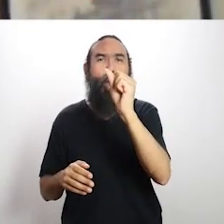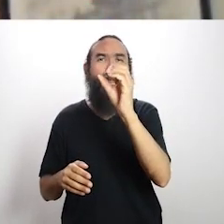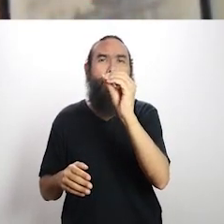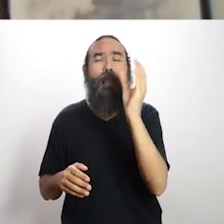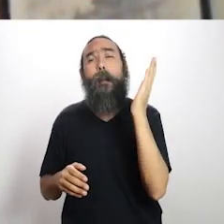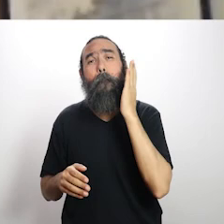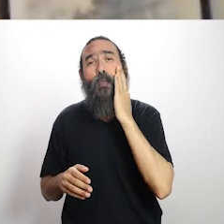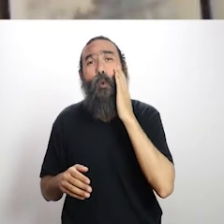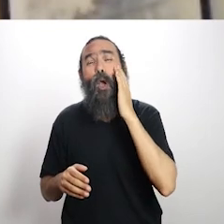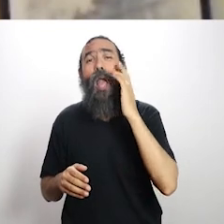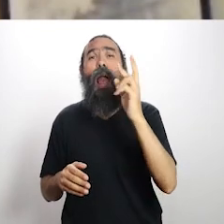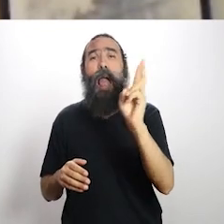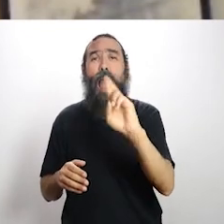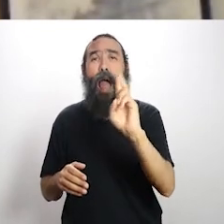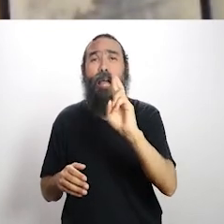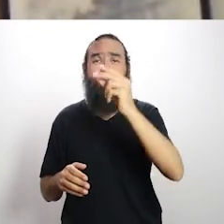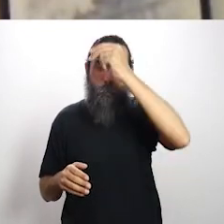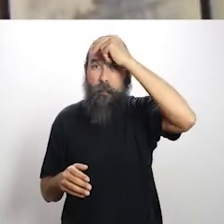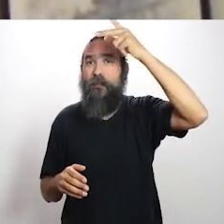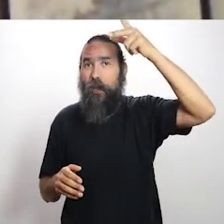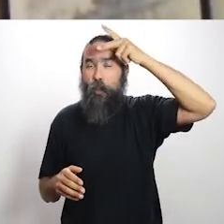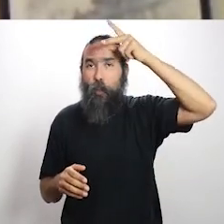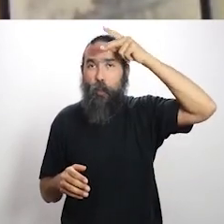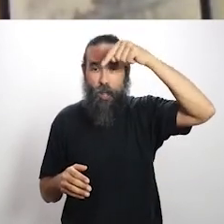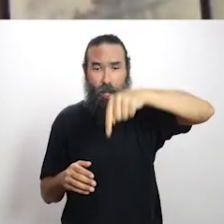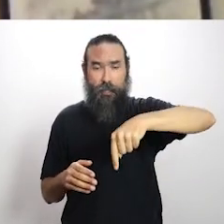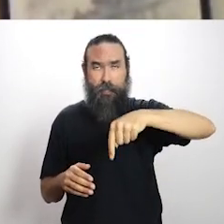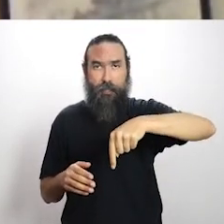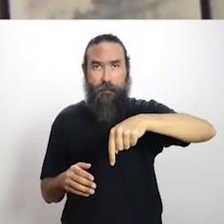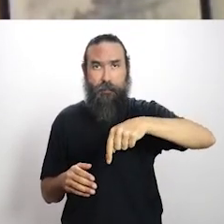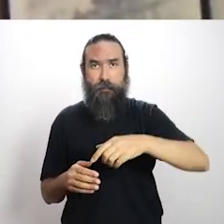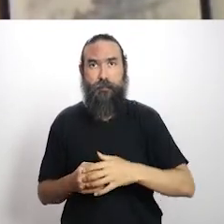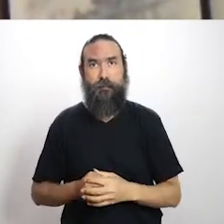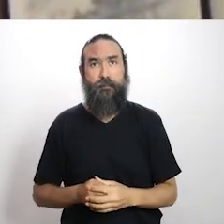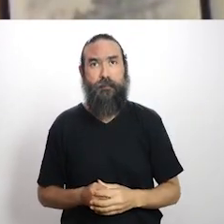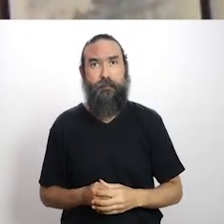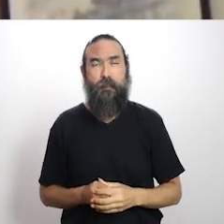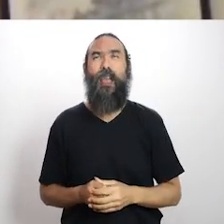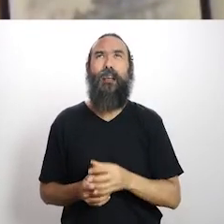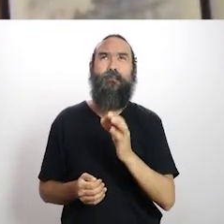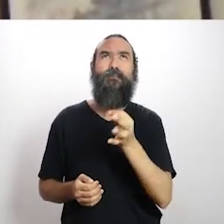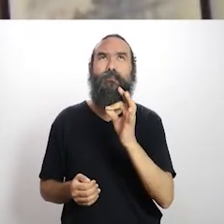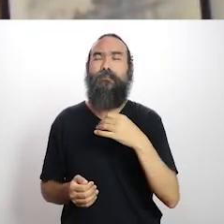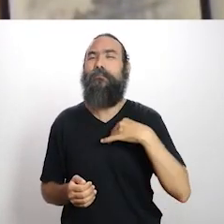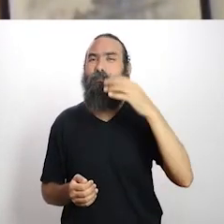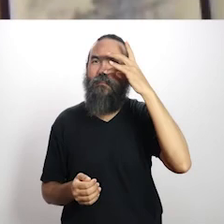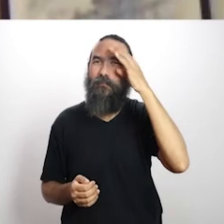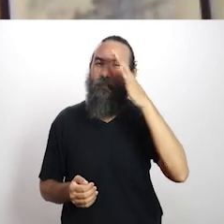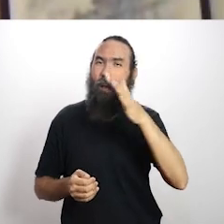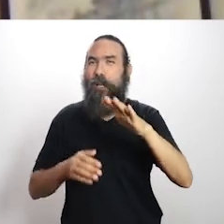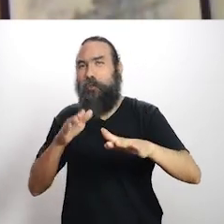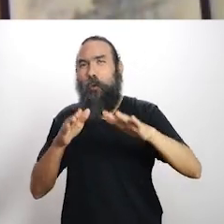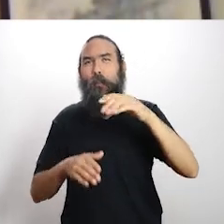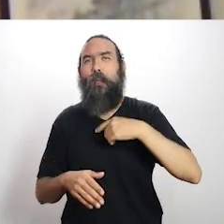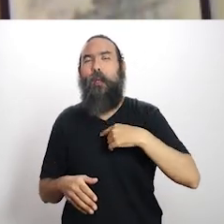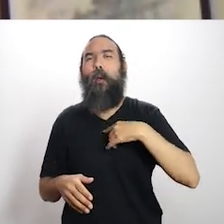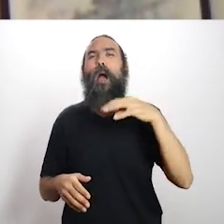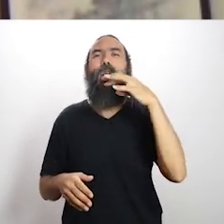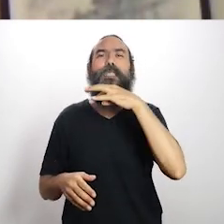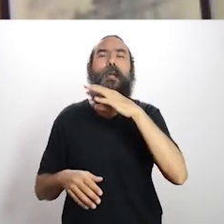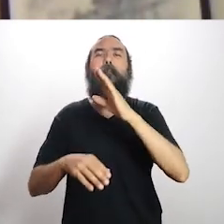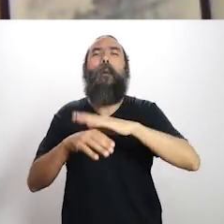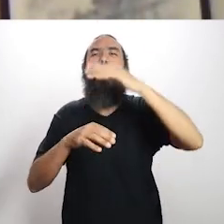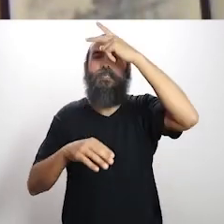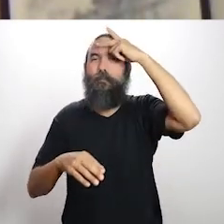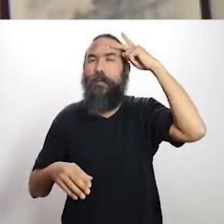mil reais esse recurso 80% dele vai para espaços como o Centro Cultural de São